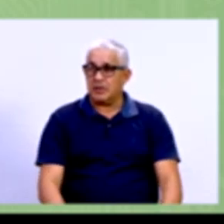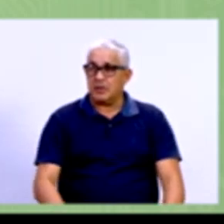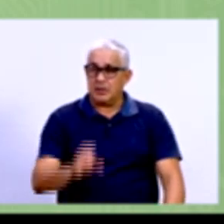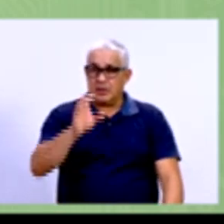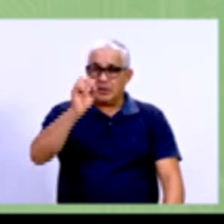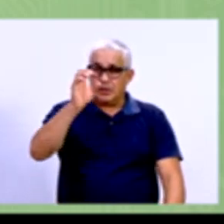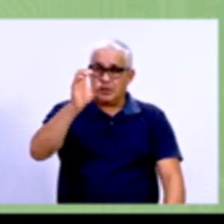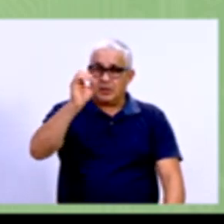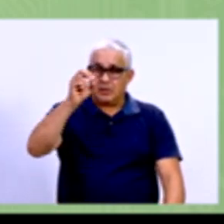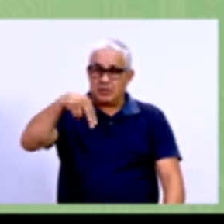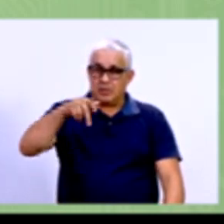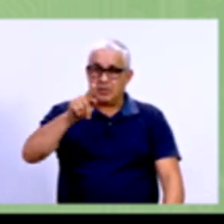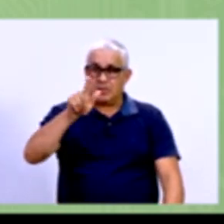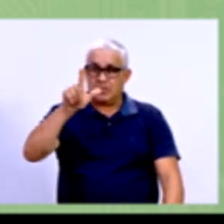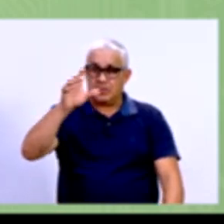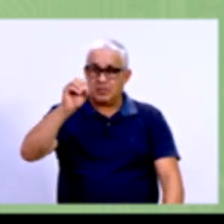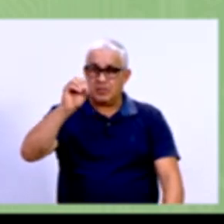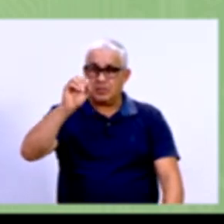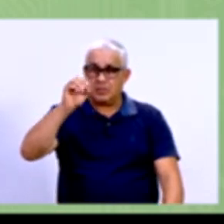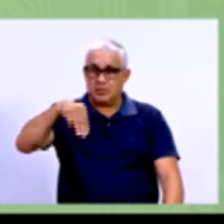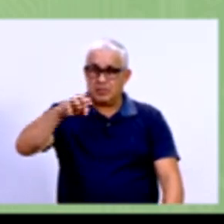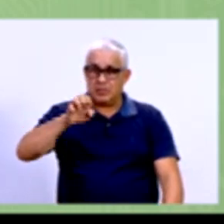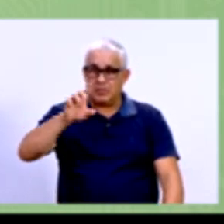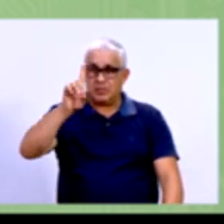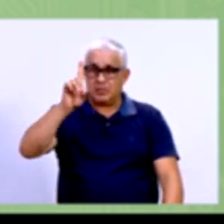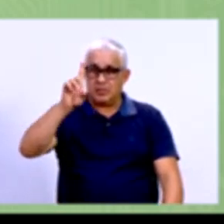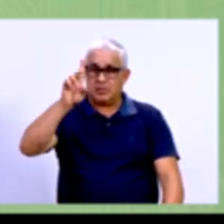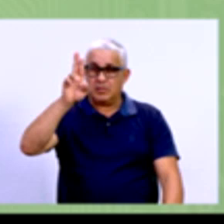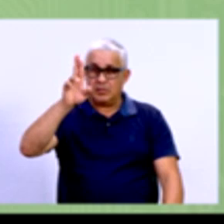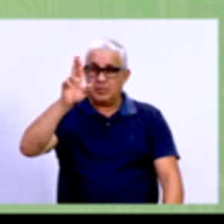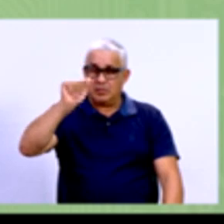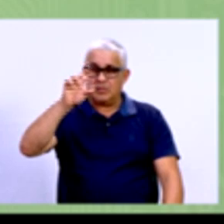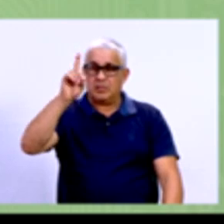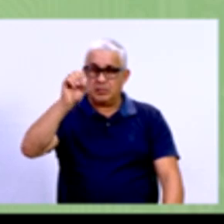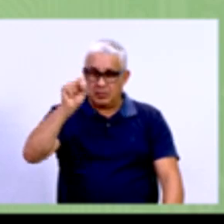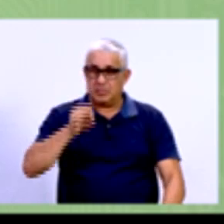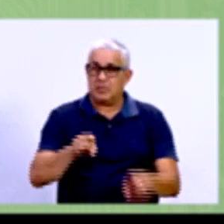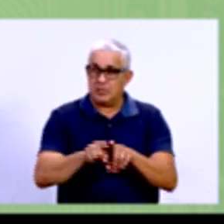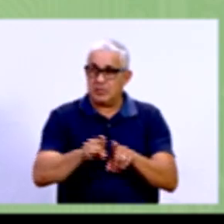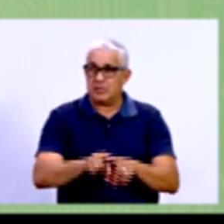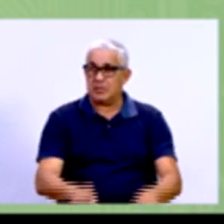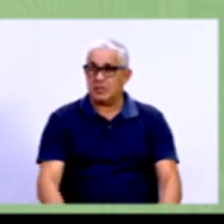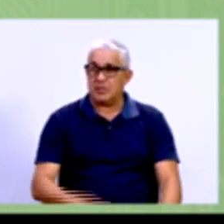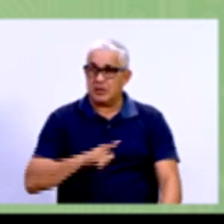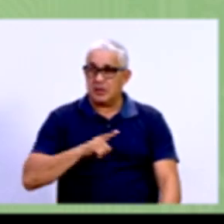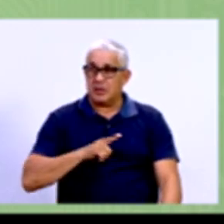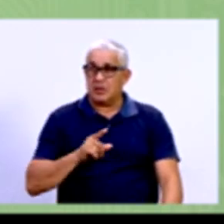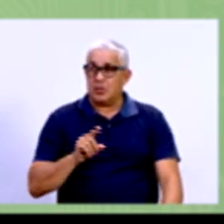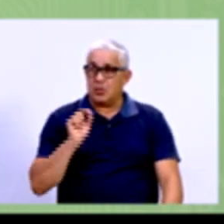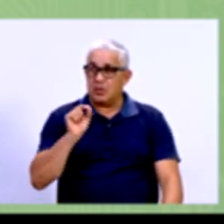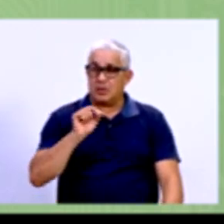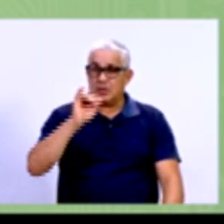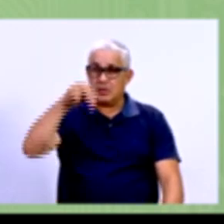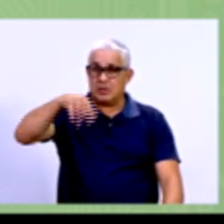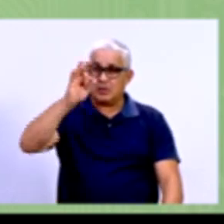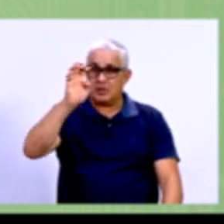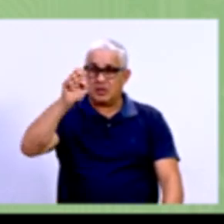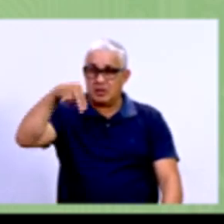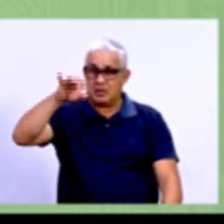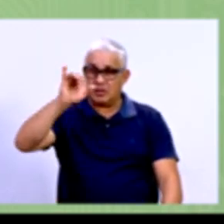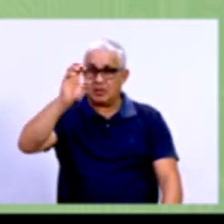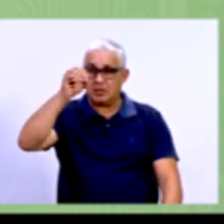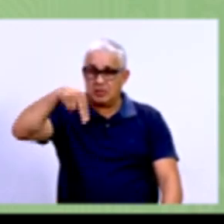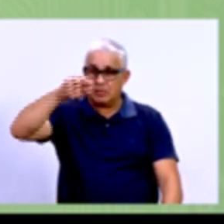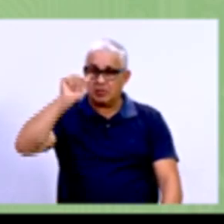não probabilísticas, né, que é a amostragem não aleatória. Dentro dela a gente tem a intencional,